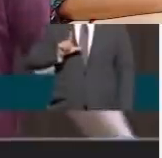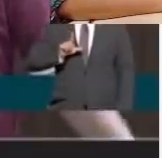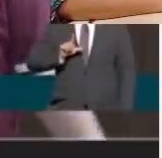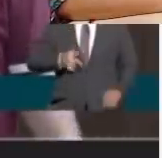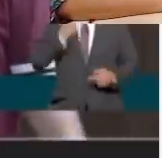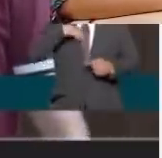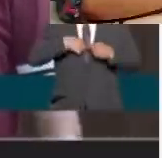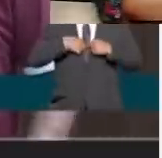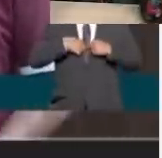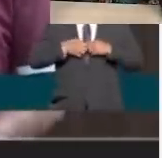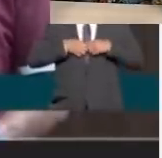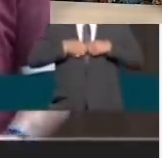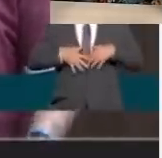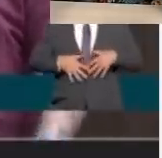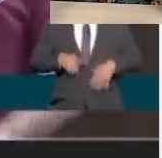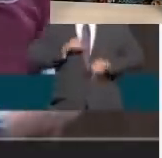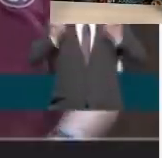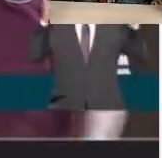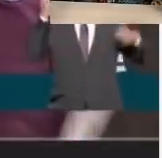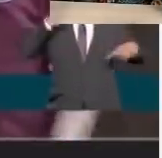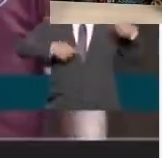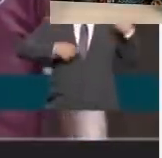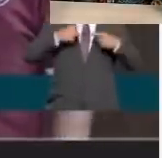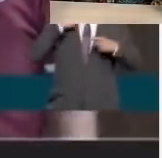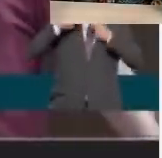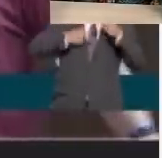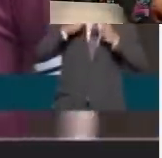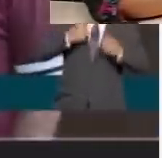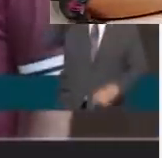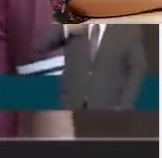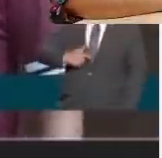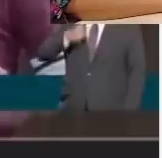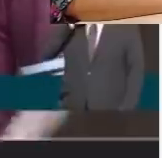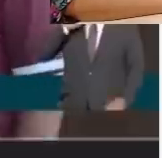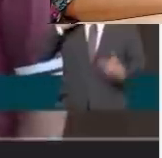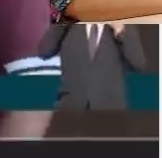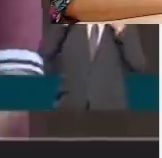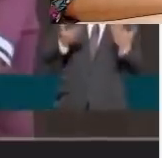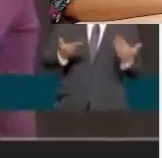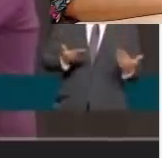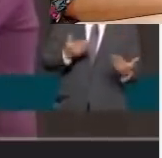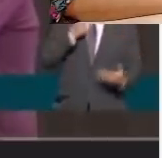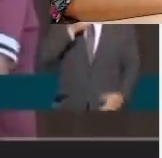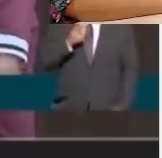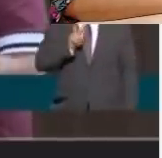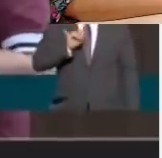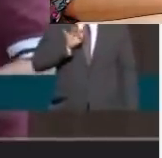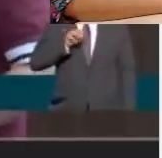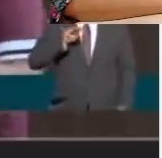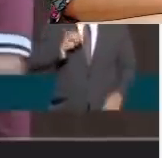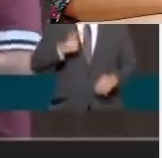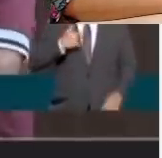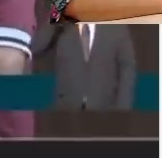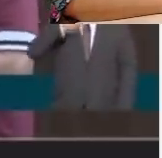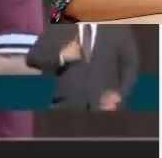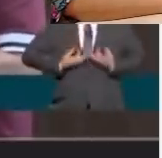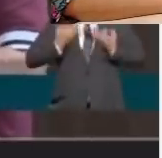nem apesar da politização, que eu estou me vitimizando, é de brincadeira comigo. É outra coisa, né? Tomás, eu tenho a sua honra, eu tenho a